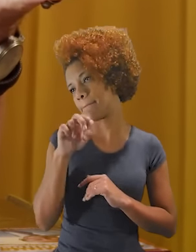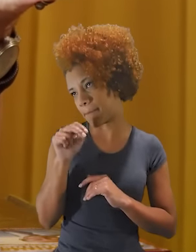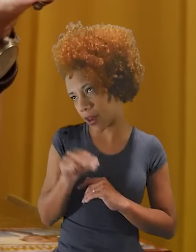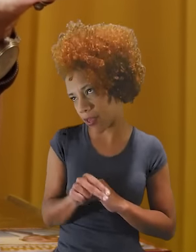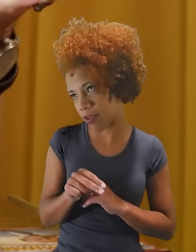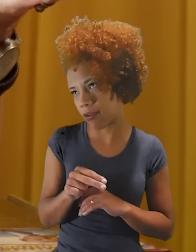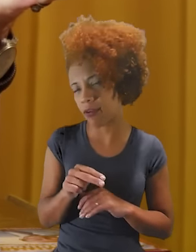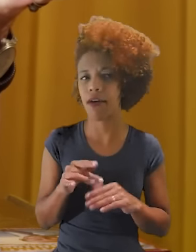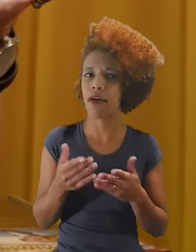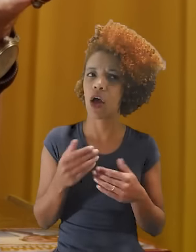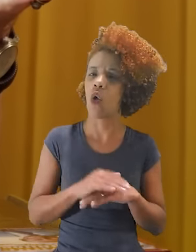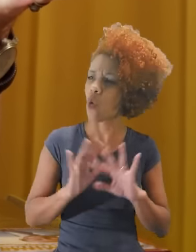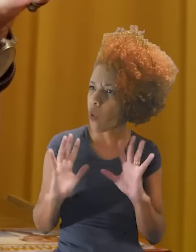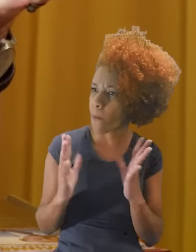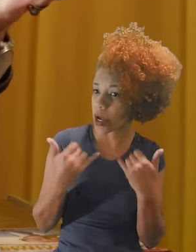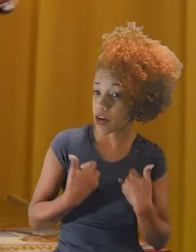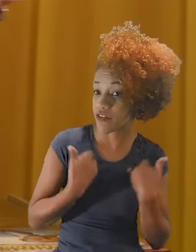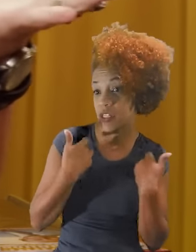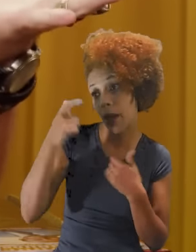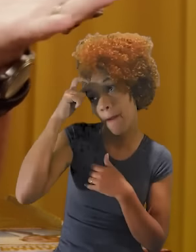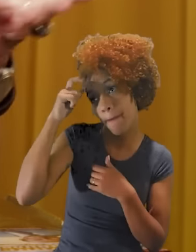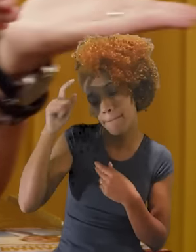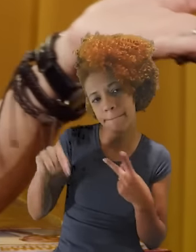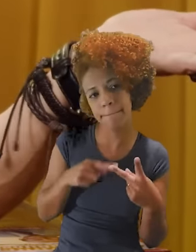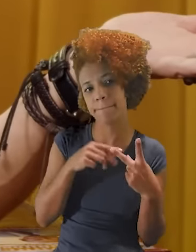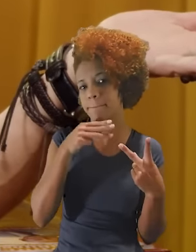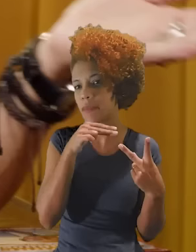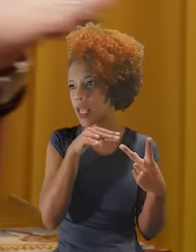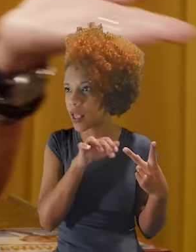Minnie, né? Porque muita gente fala, pô, vamos comemorar o aniversário do Mickey. Eu falei, da Minnie, né? Porque